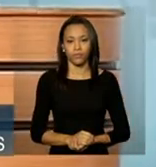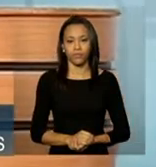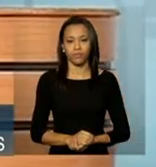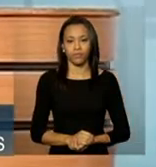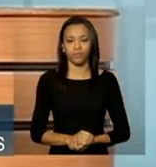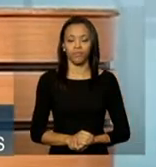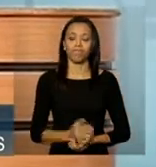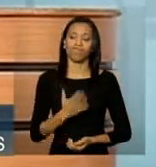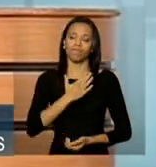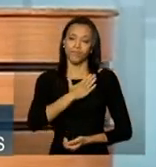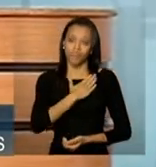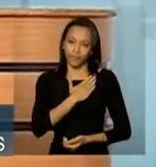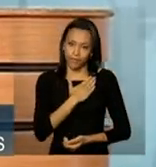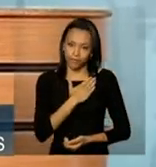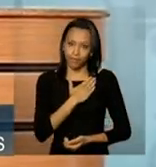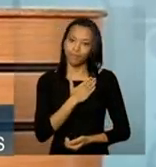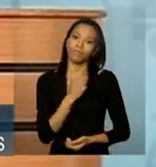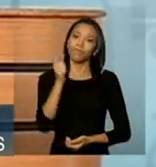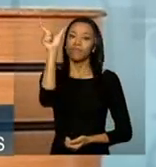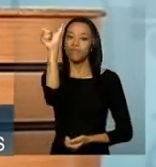Querida presidenta,